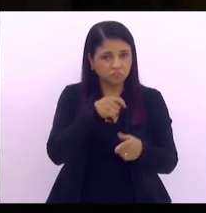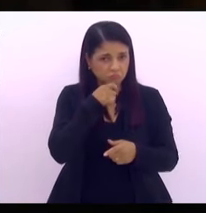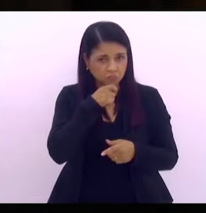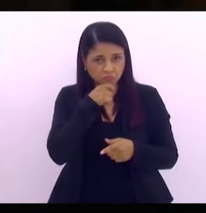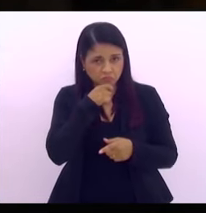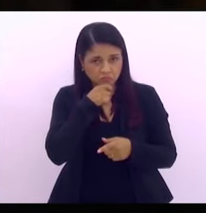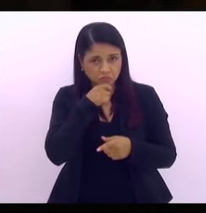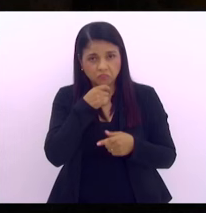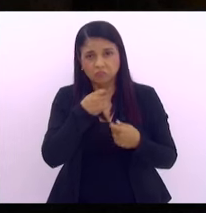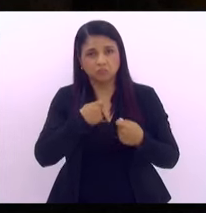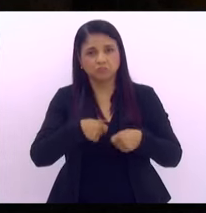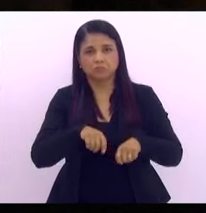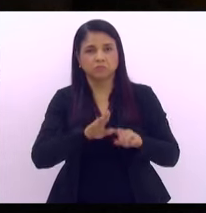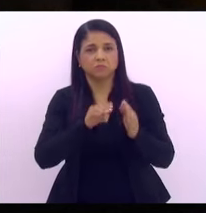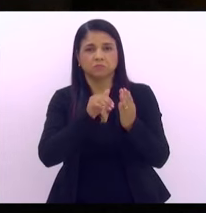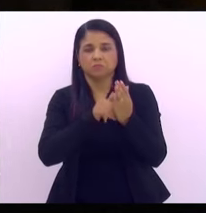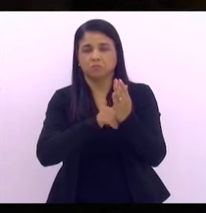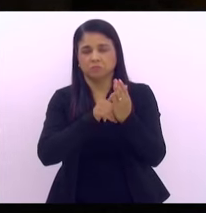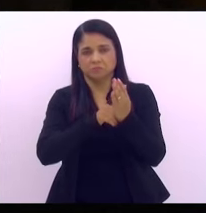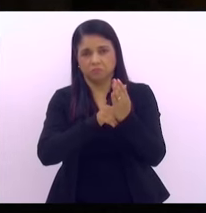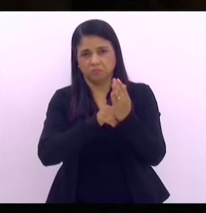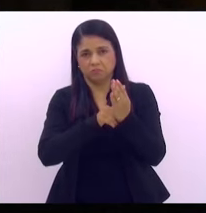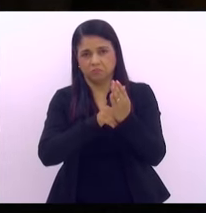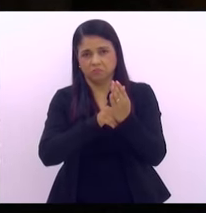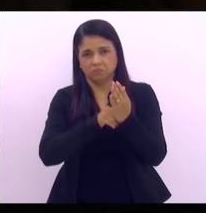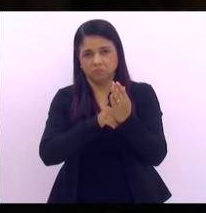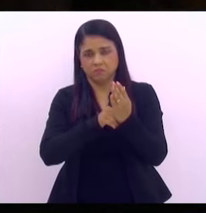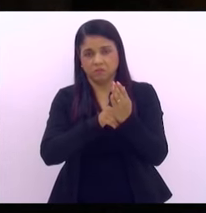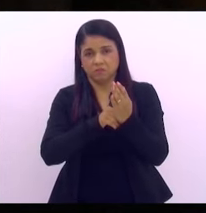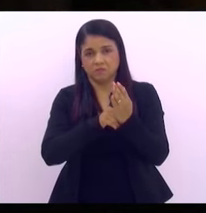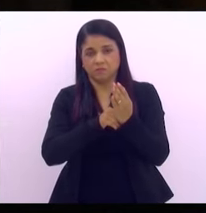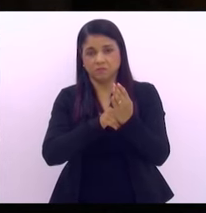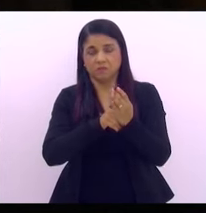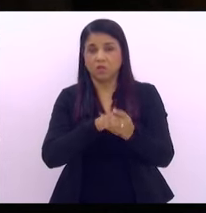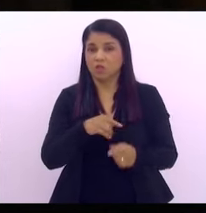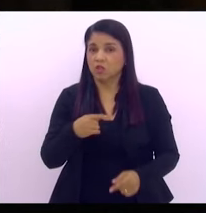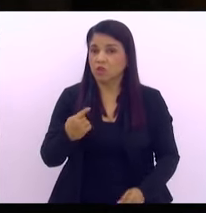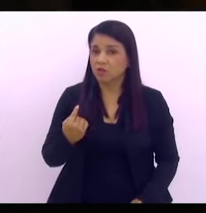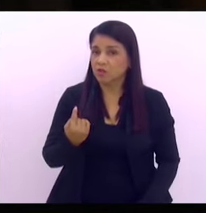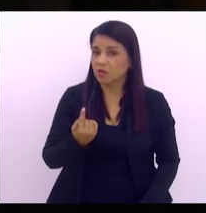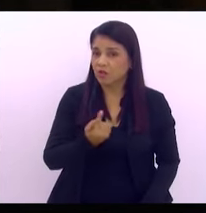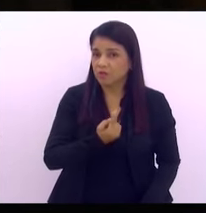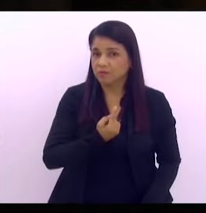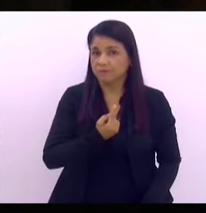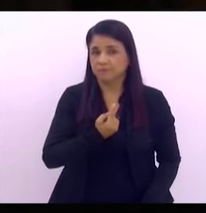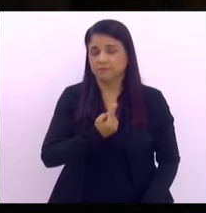não há mais sigilo. Todos nós